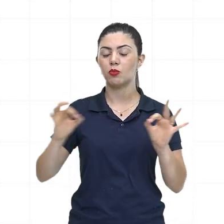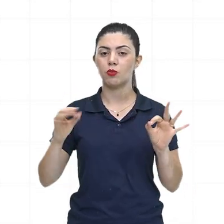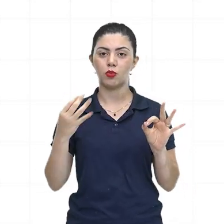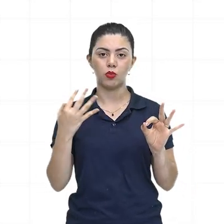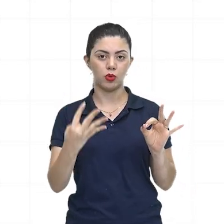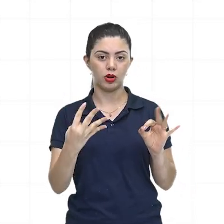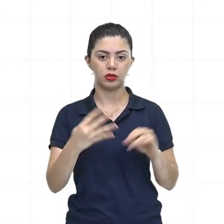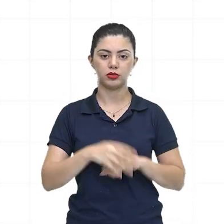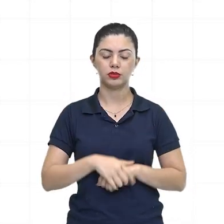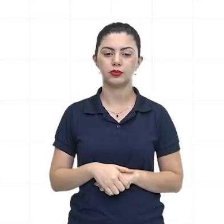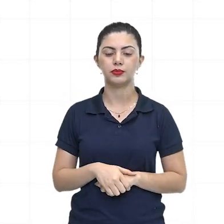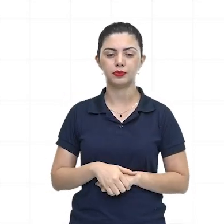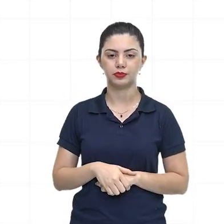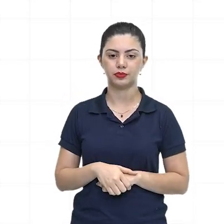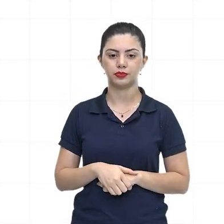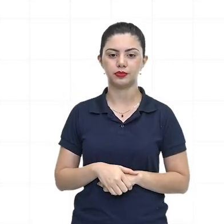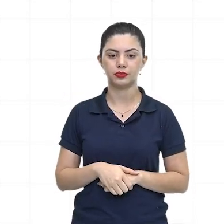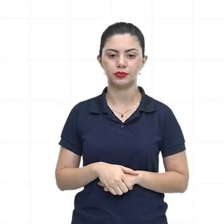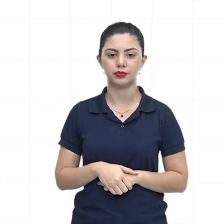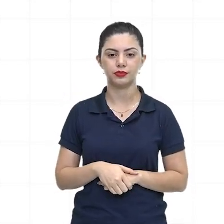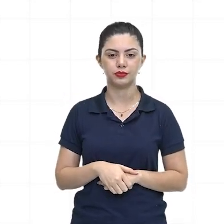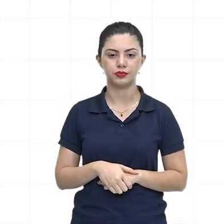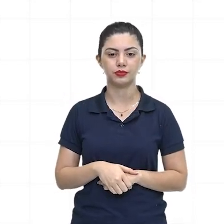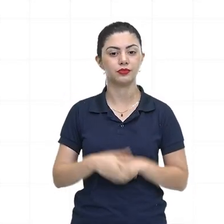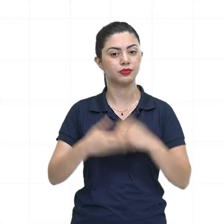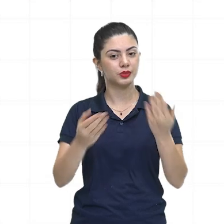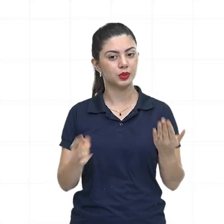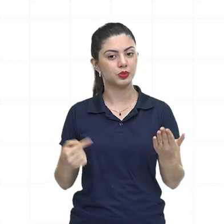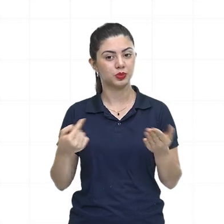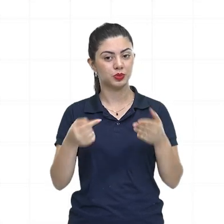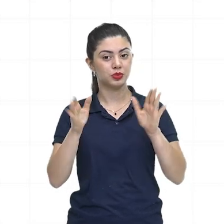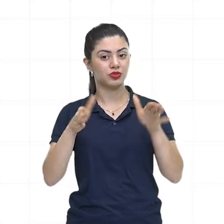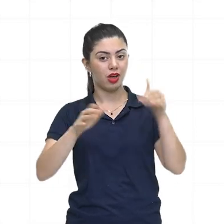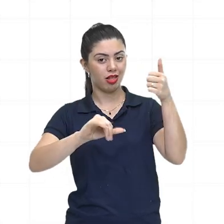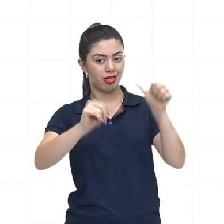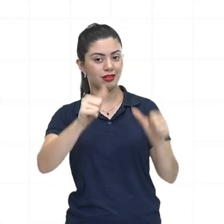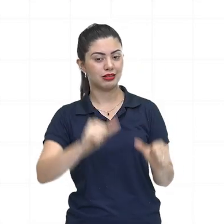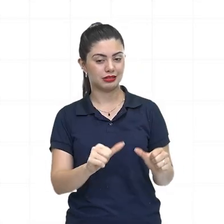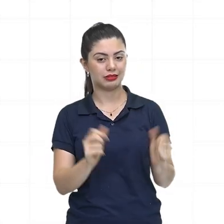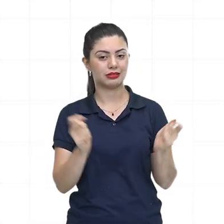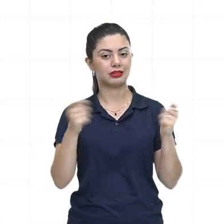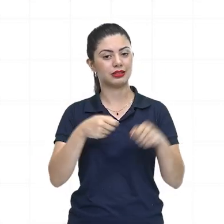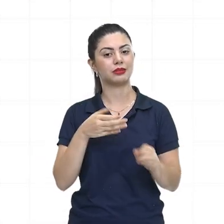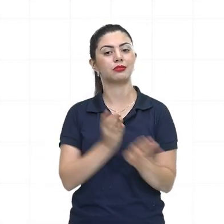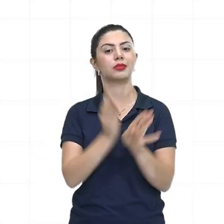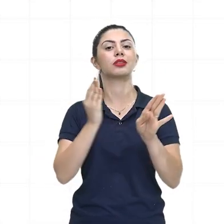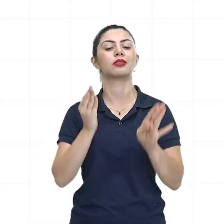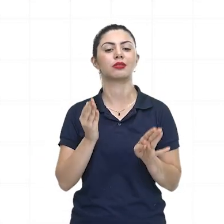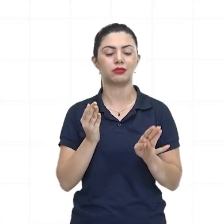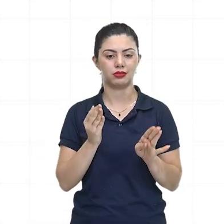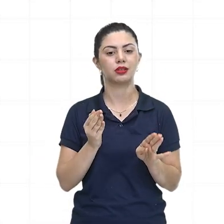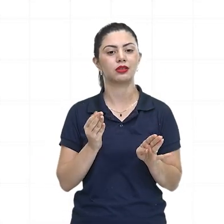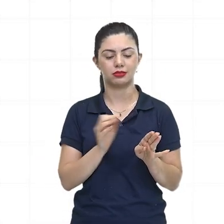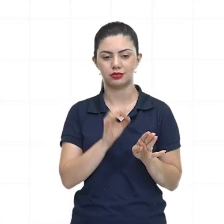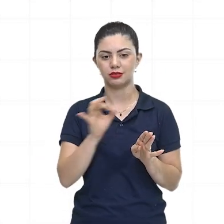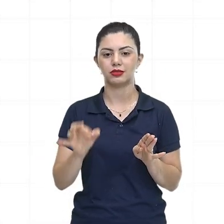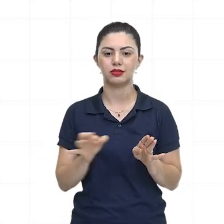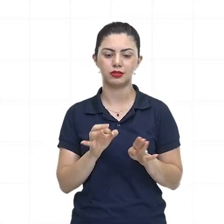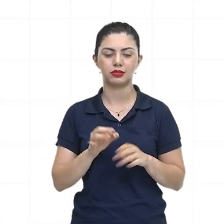4. E a partir dessas análises é possível nós determinarmos aqui, né,